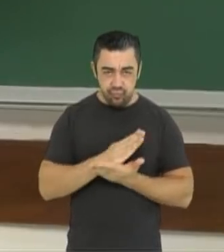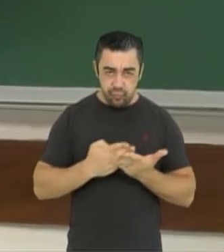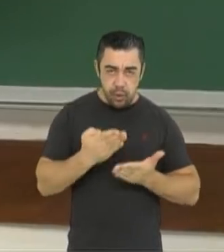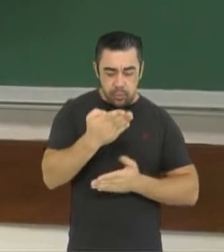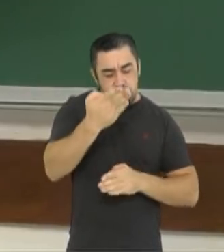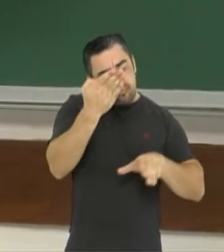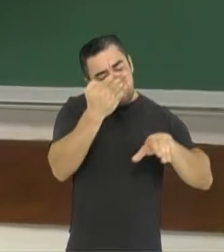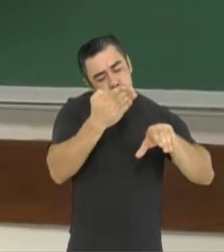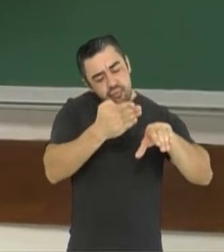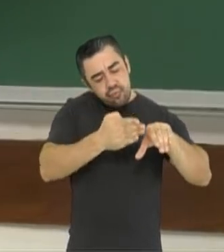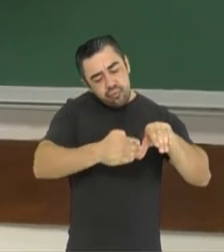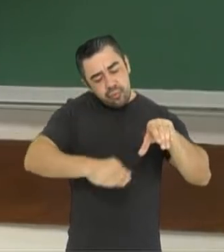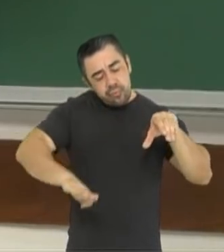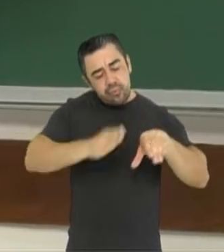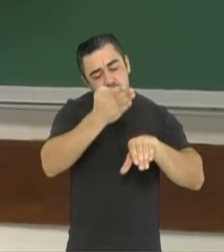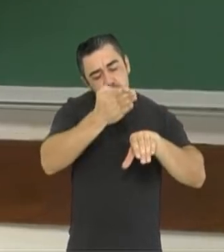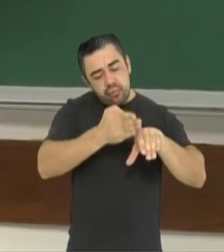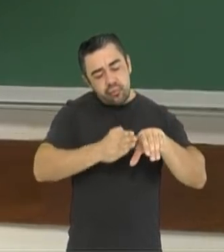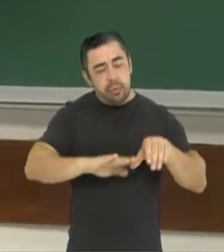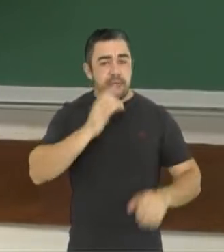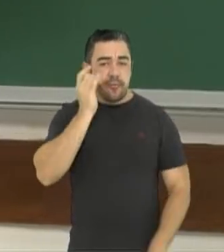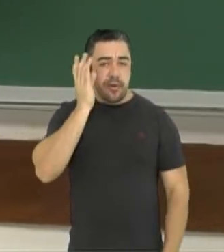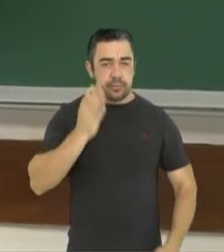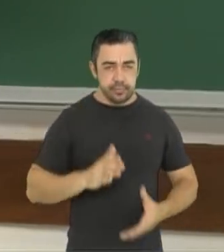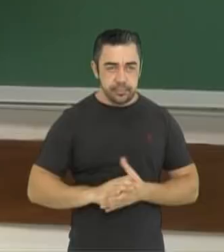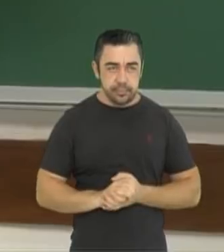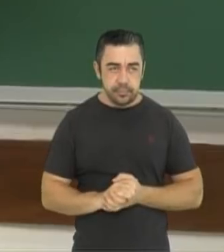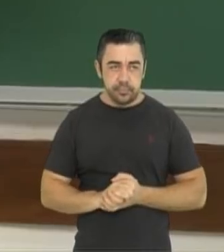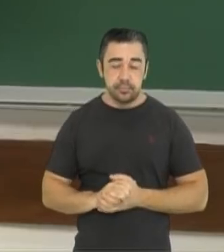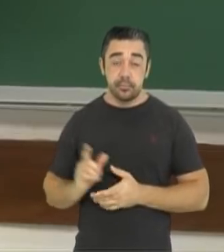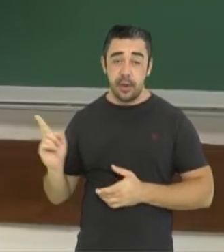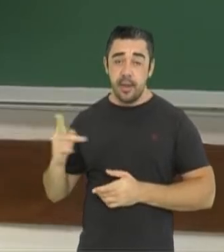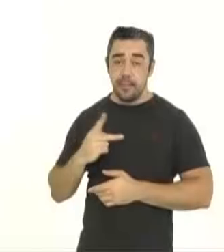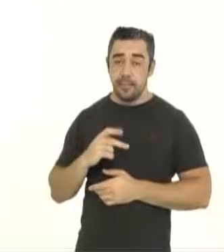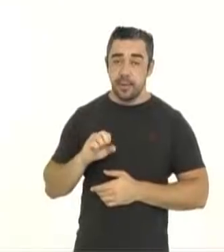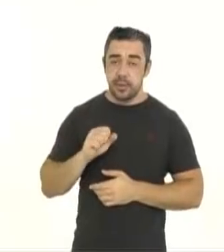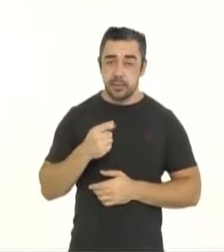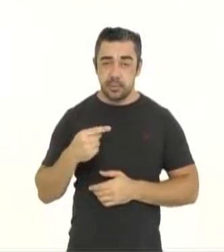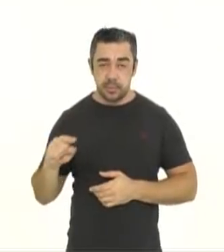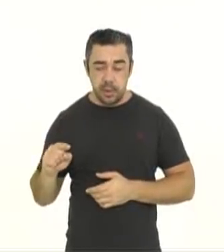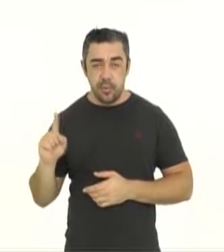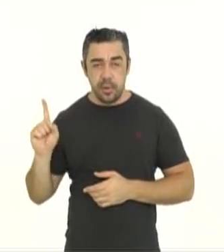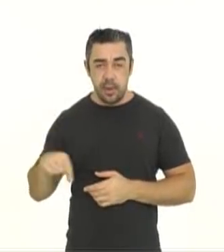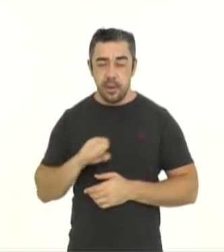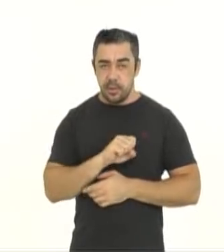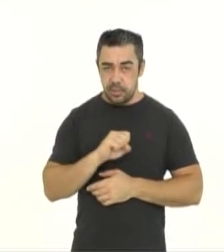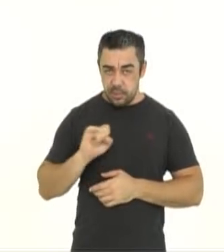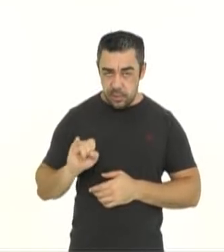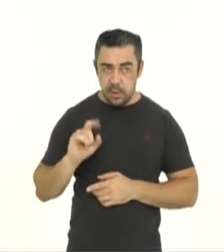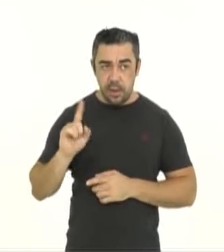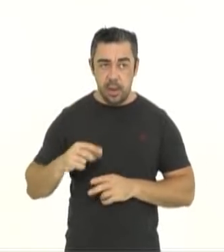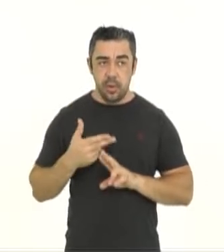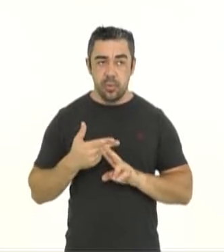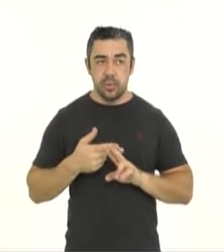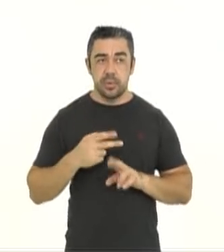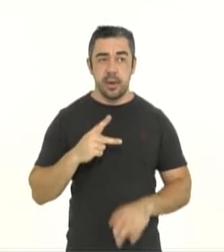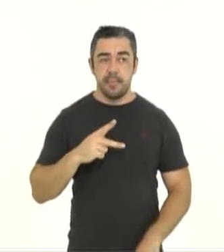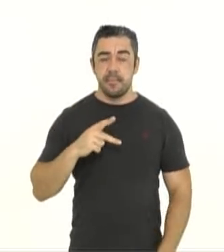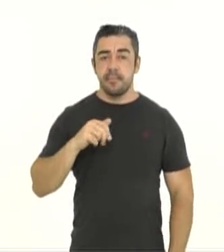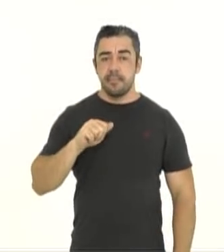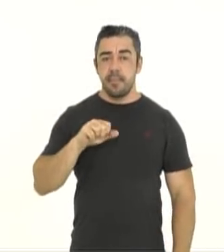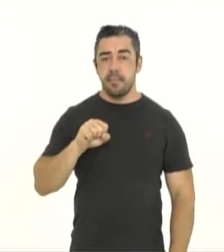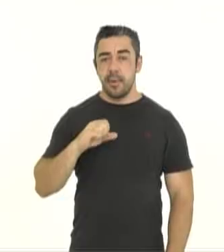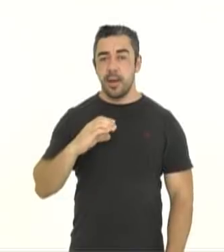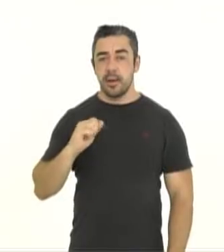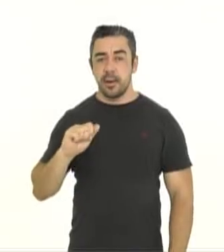fazer menos força na hora do corte. A pressão, então, no Sistema Internacional de Unidades é o Pascal, que equivale à